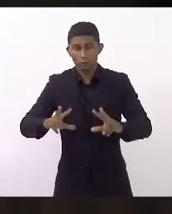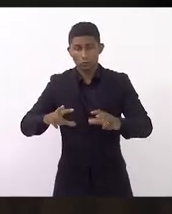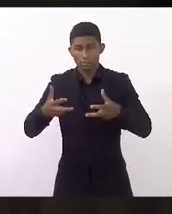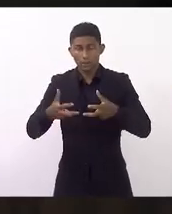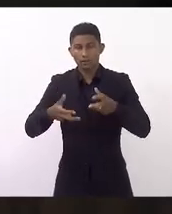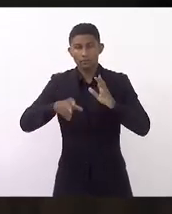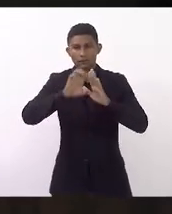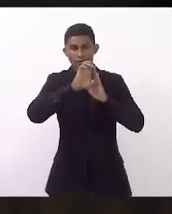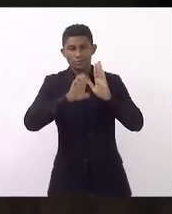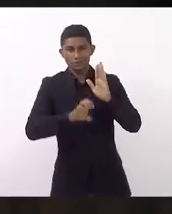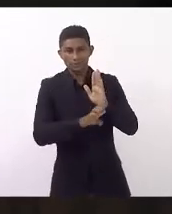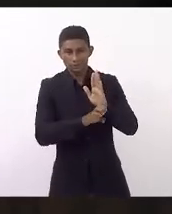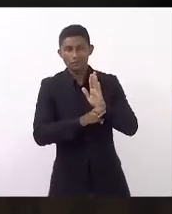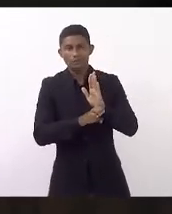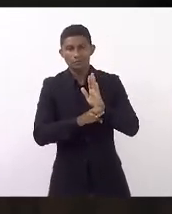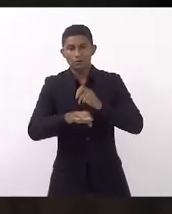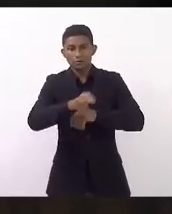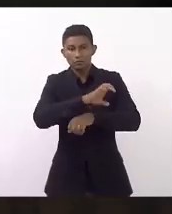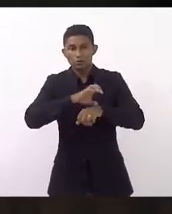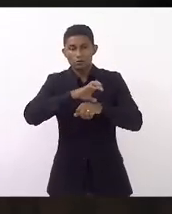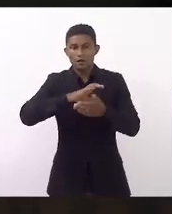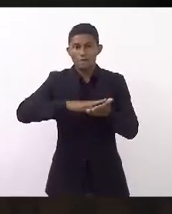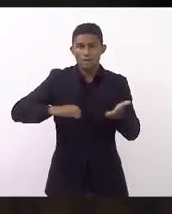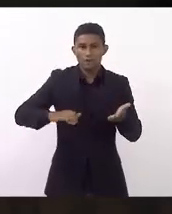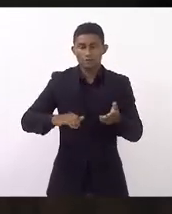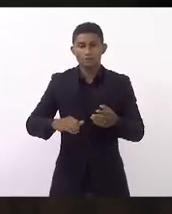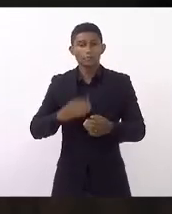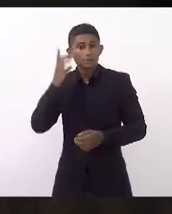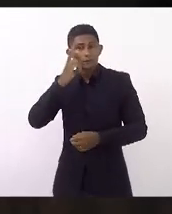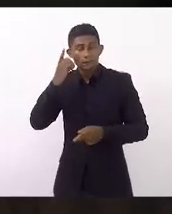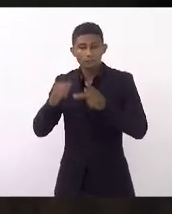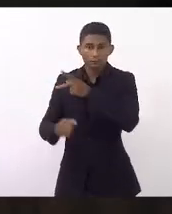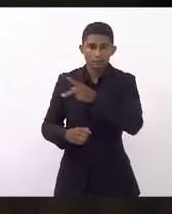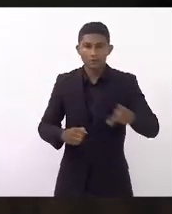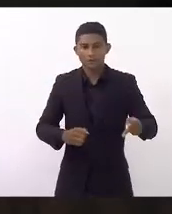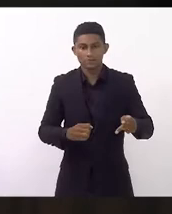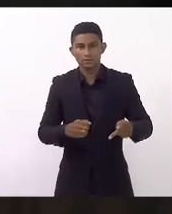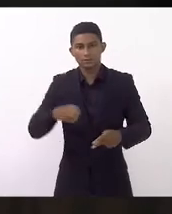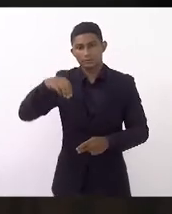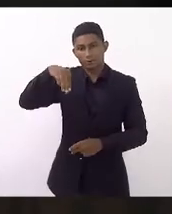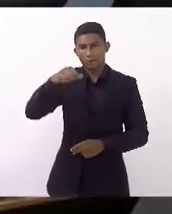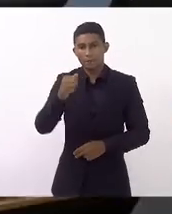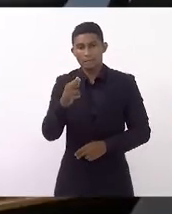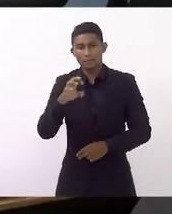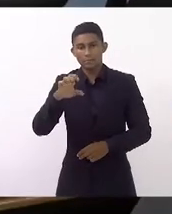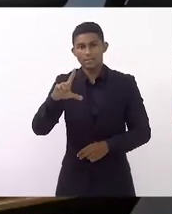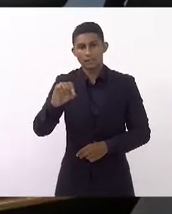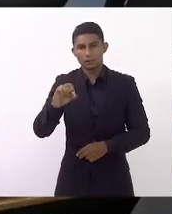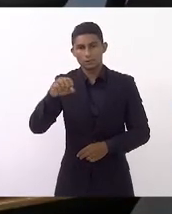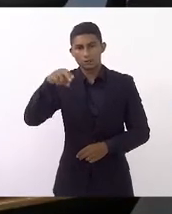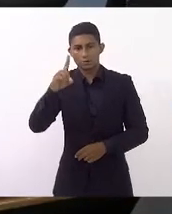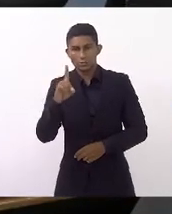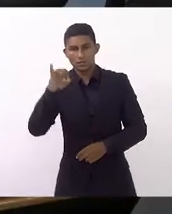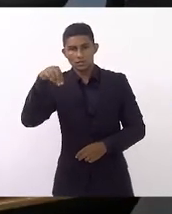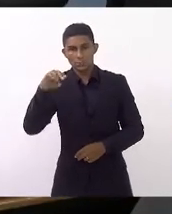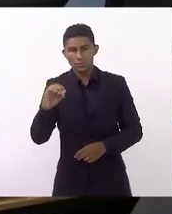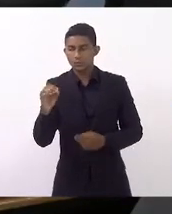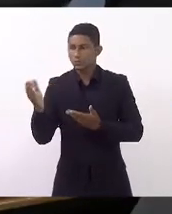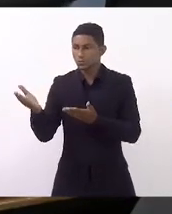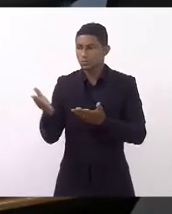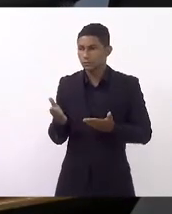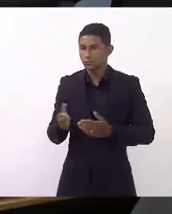Emendas Constitucionais e Vetos, deputado presidente Marcelo Dino. Deputado Marcelo